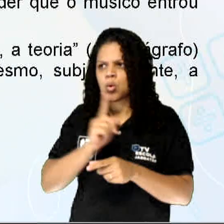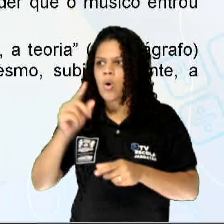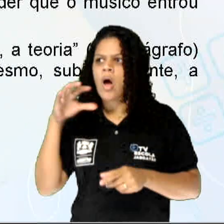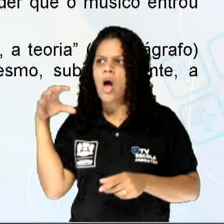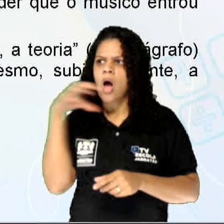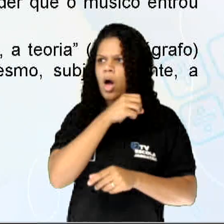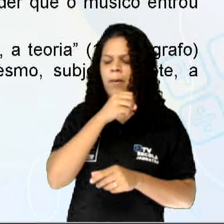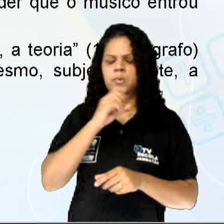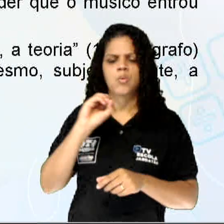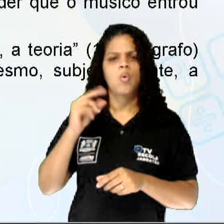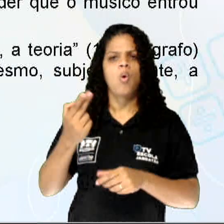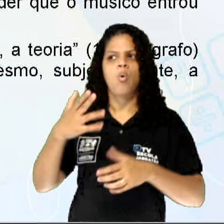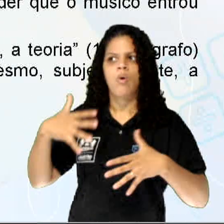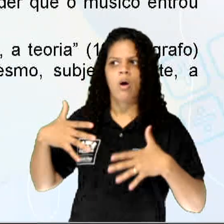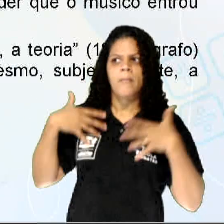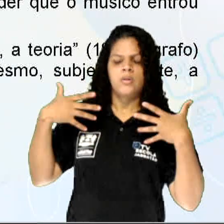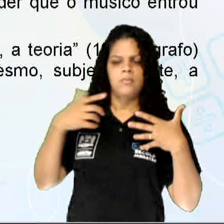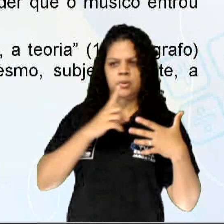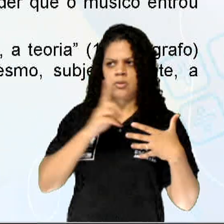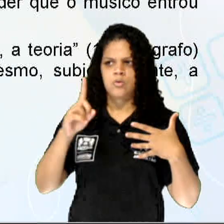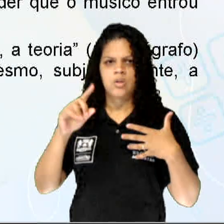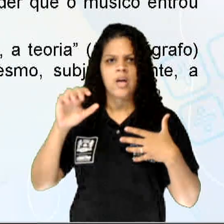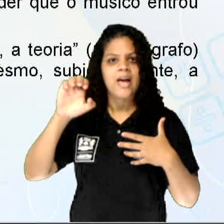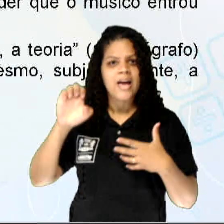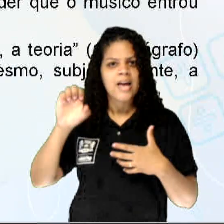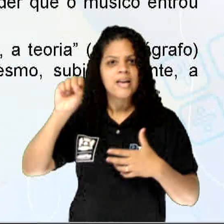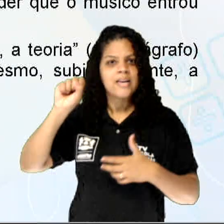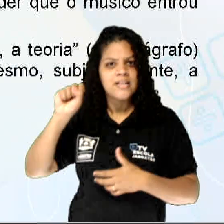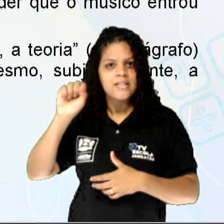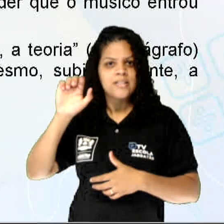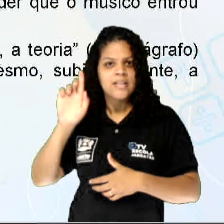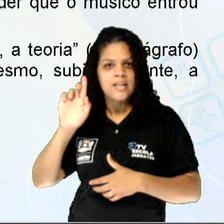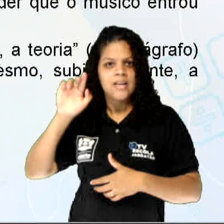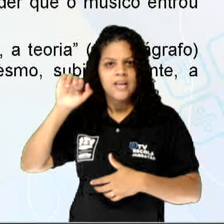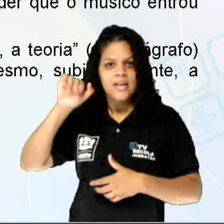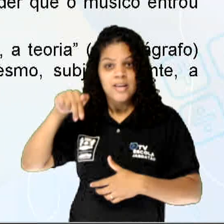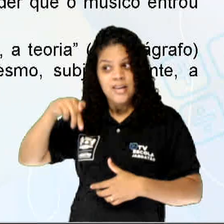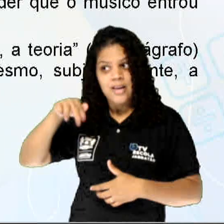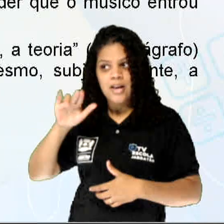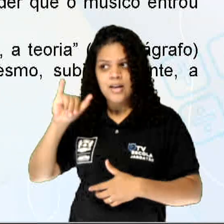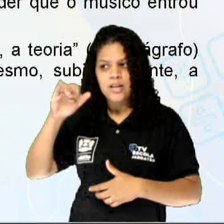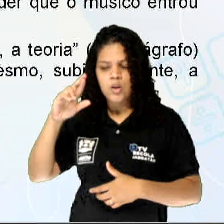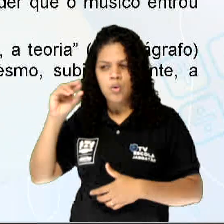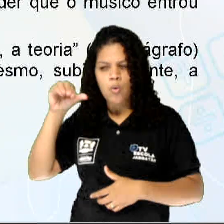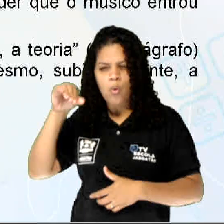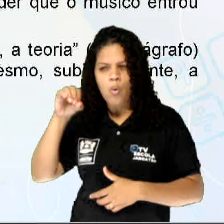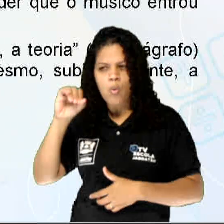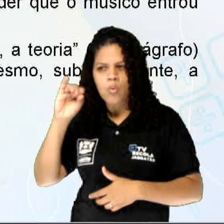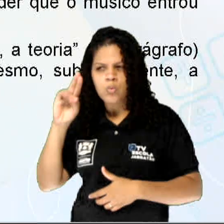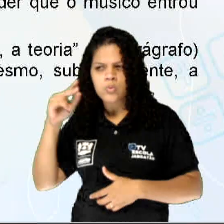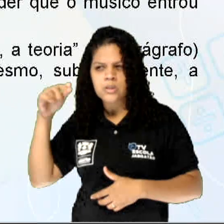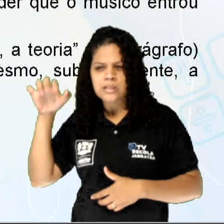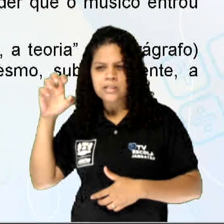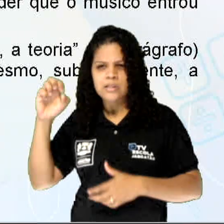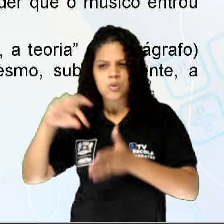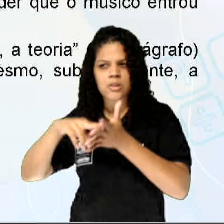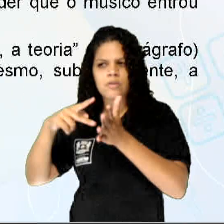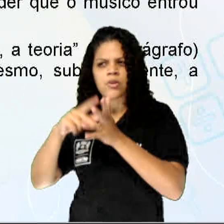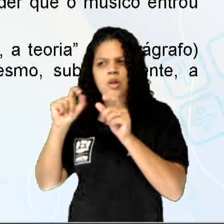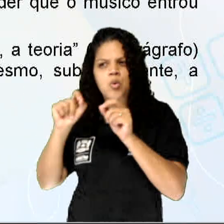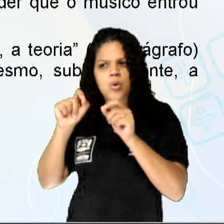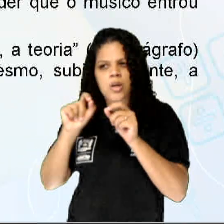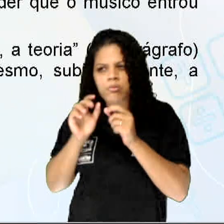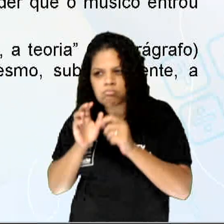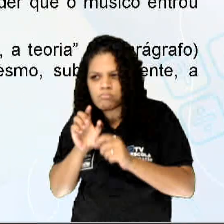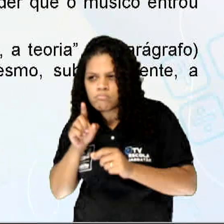Gente, a palavra é esgueirou-se. Quem está se esgueirando está indo de forma sorrateira, né, silenciosa.